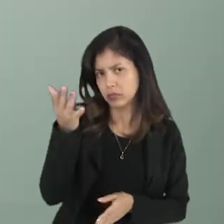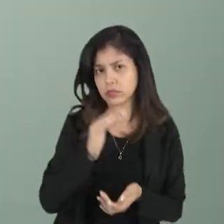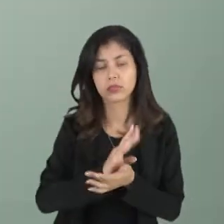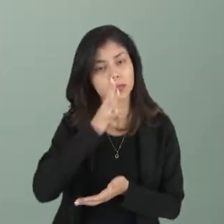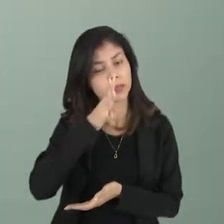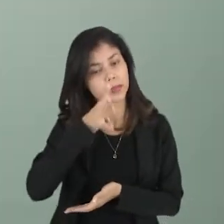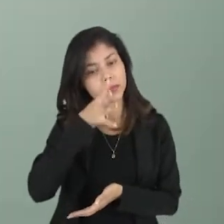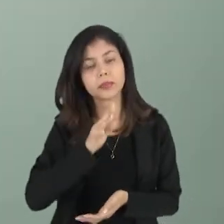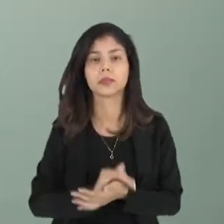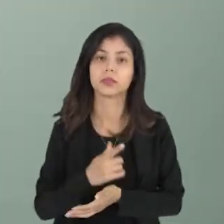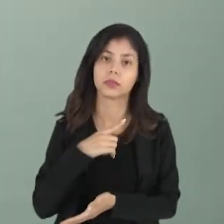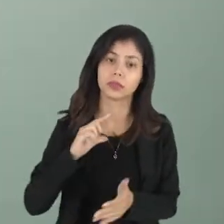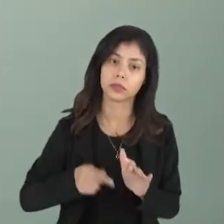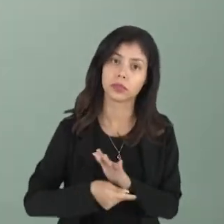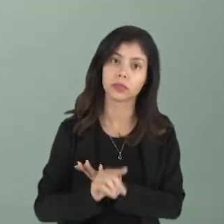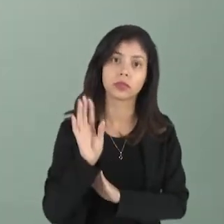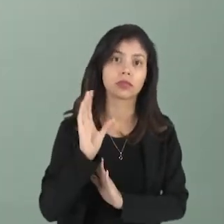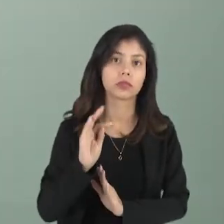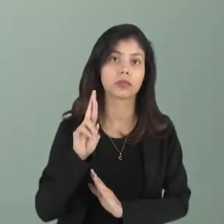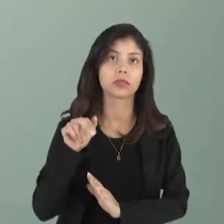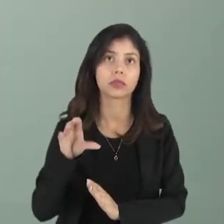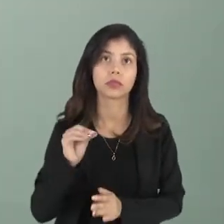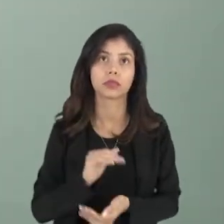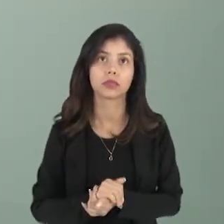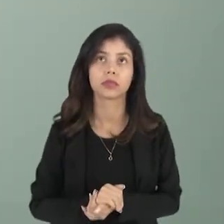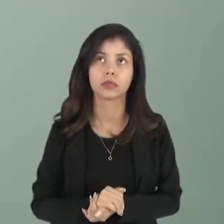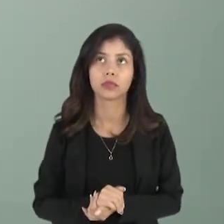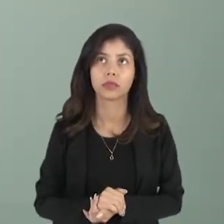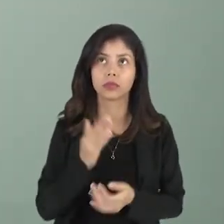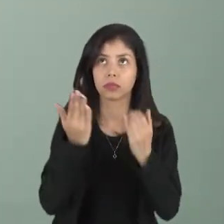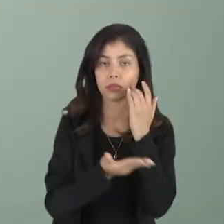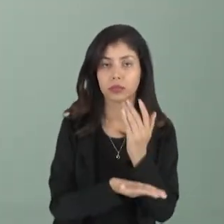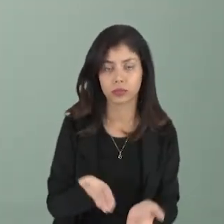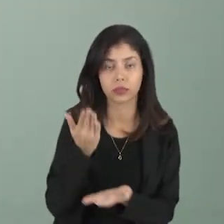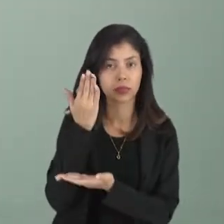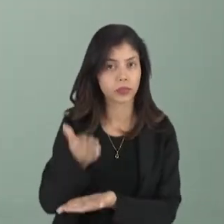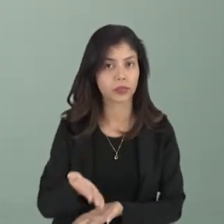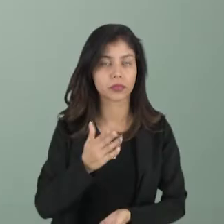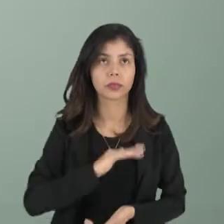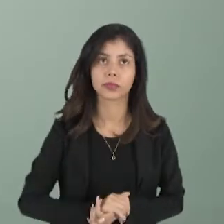crítica contida nesse cartoon, que é ao desmatamento.